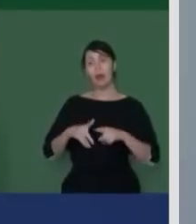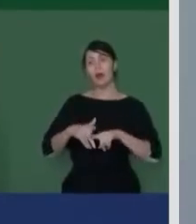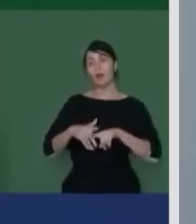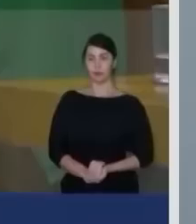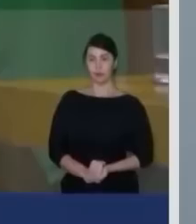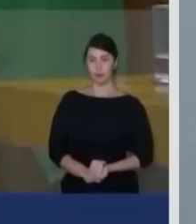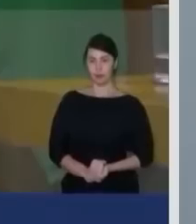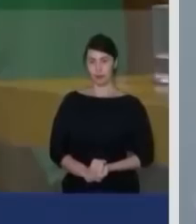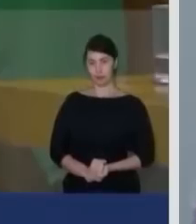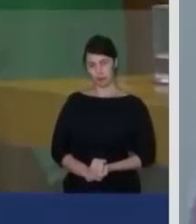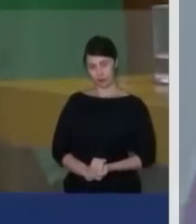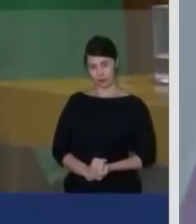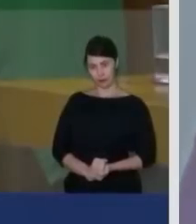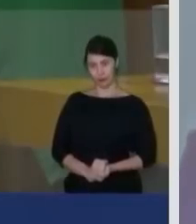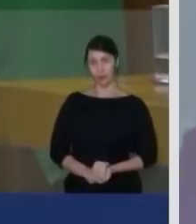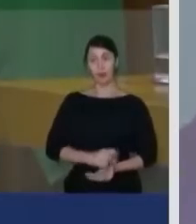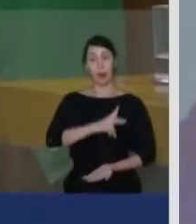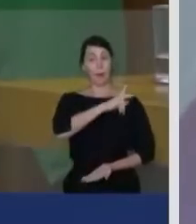mas